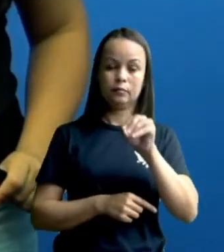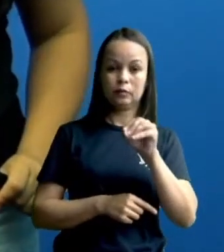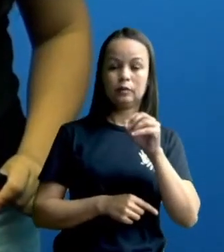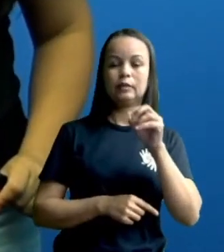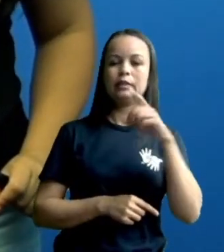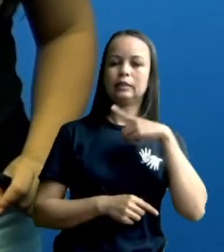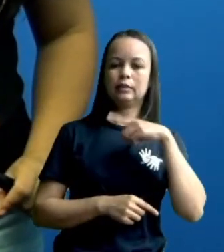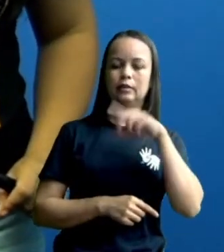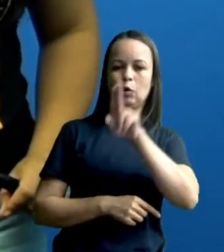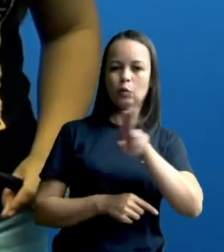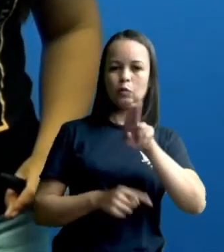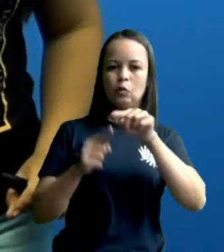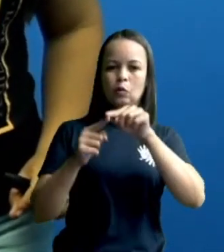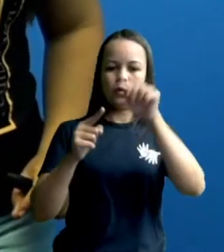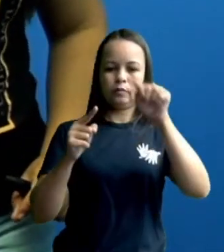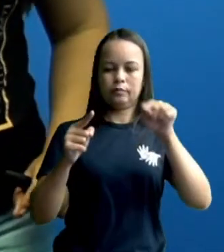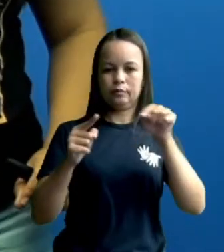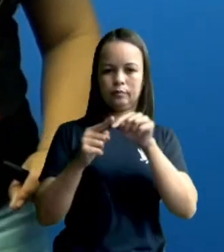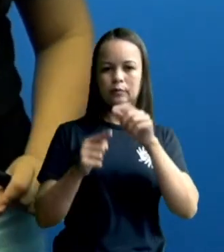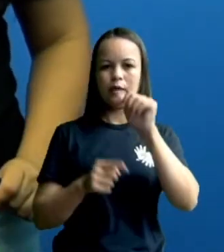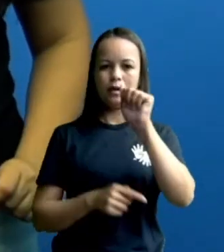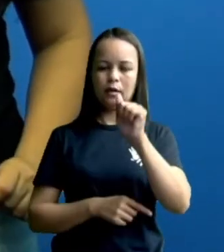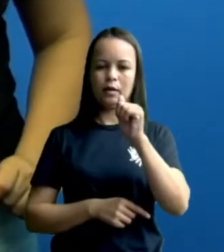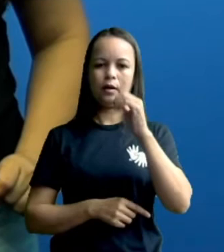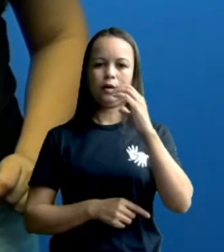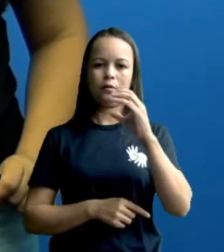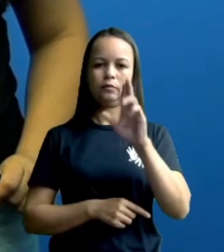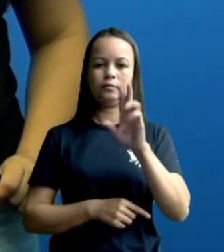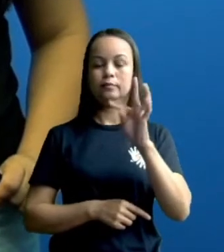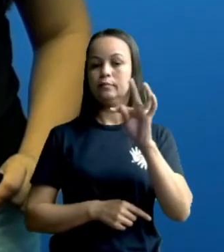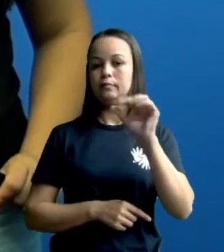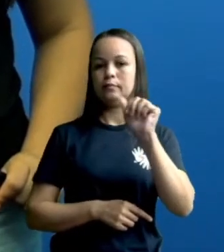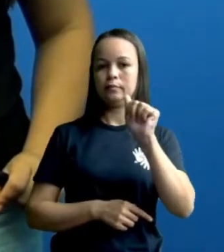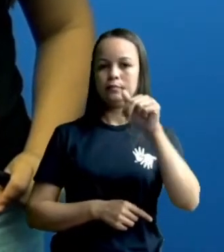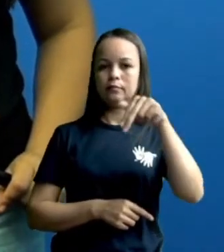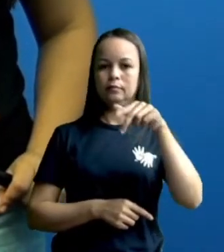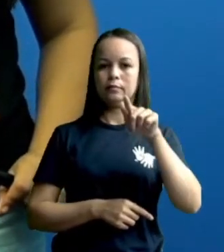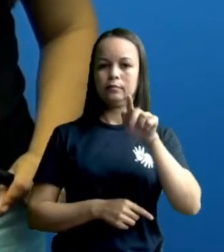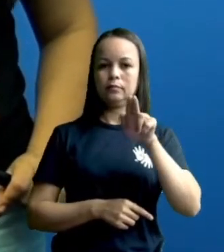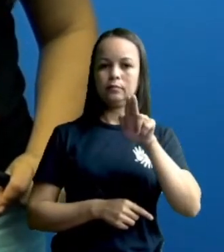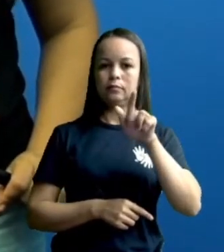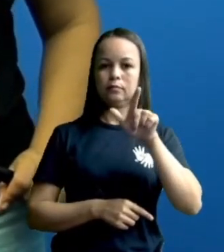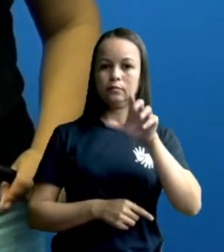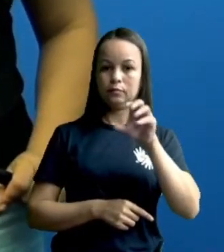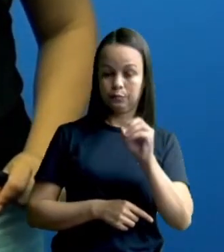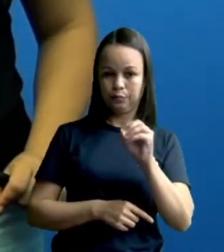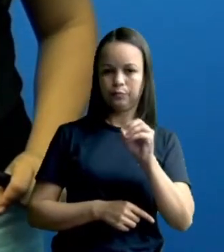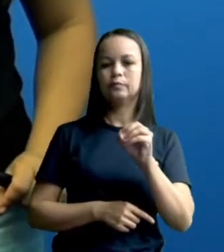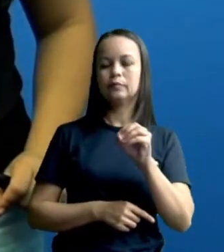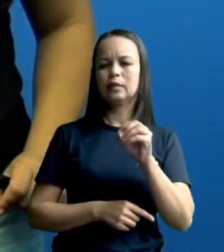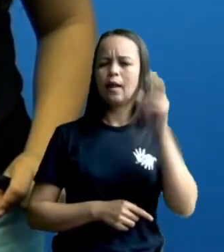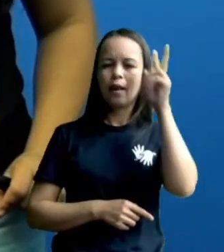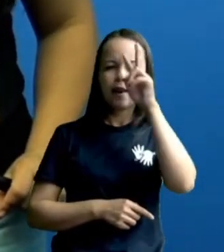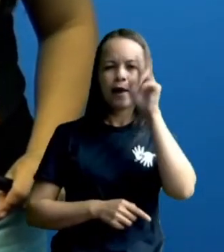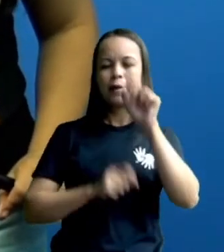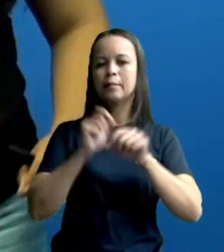de triângulo acutângulo. Então, quando a gente lembrar de acutângulo, lembra